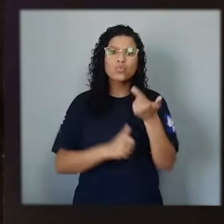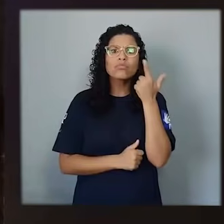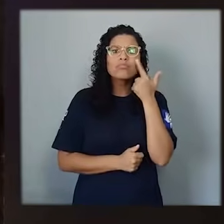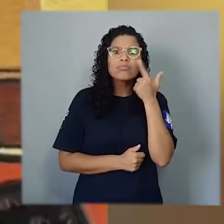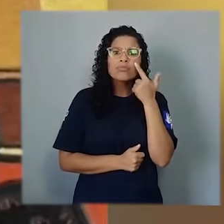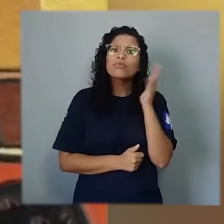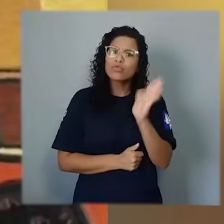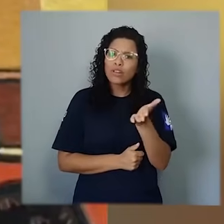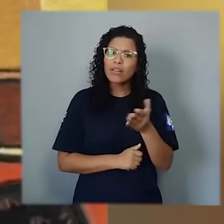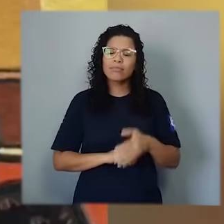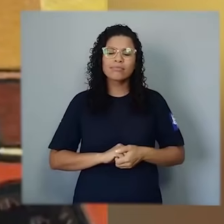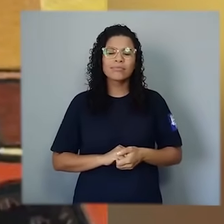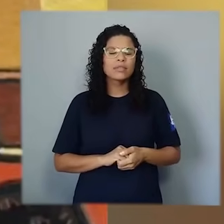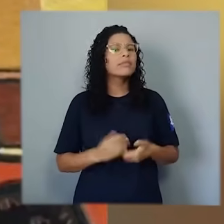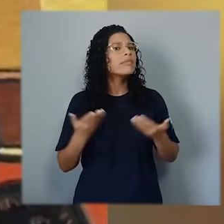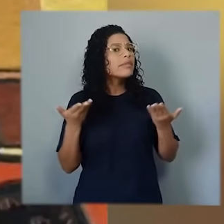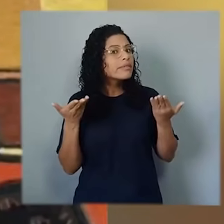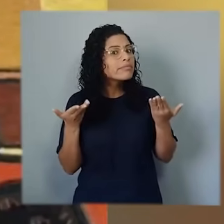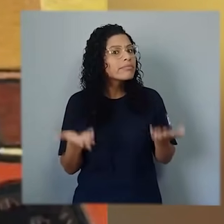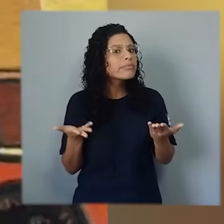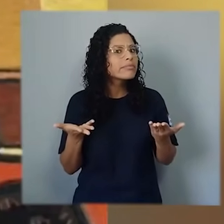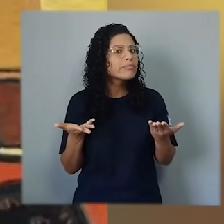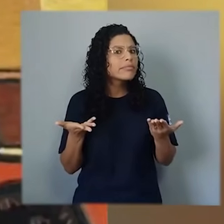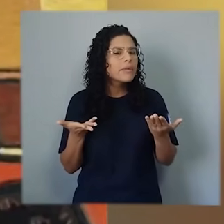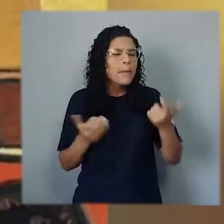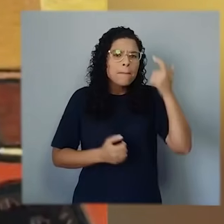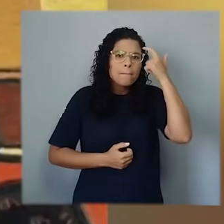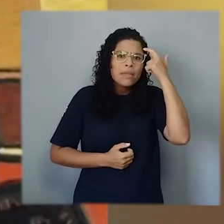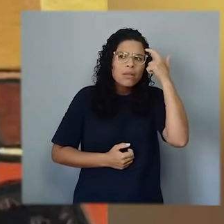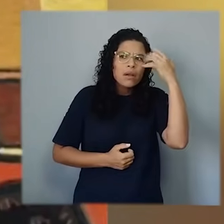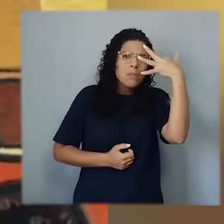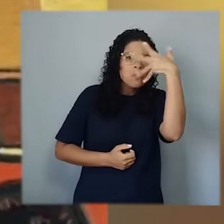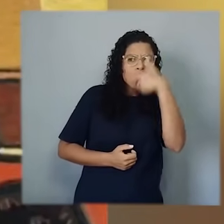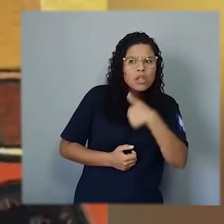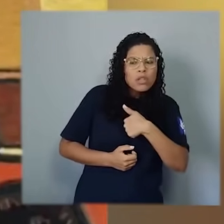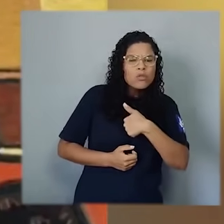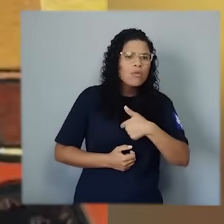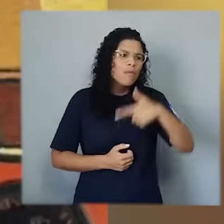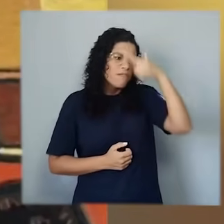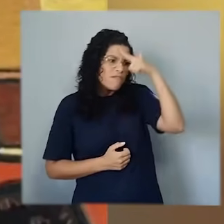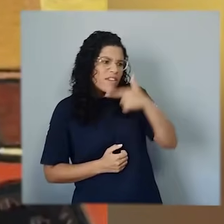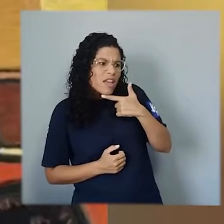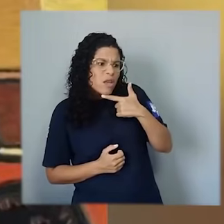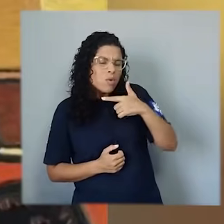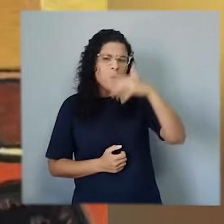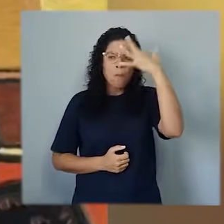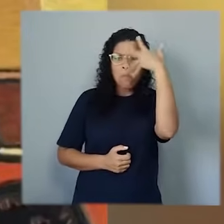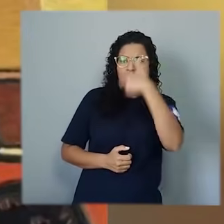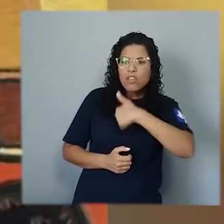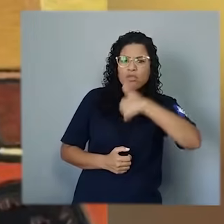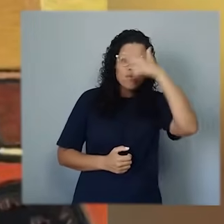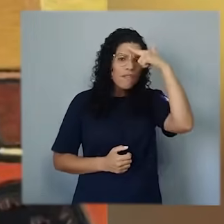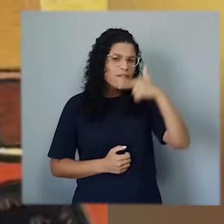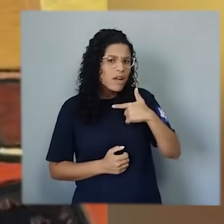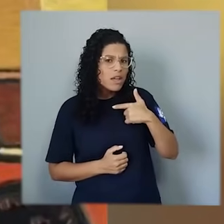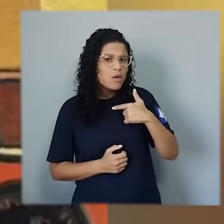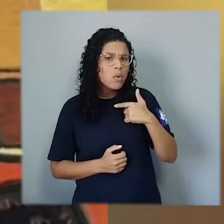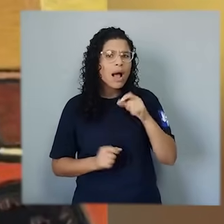viu? E aí? Será que você acha bonito, eu acho feio, eu acho bonito e você acha